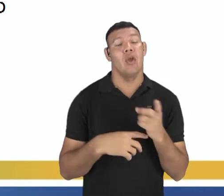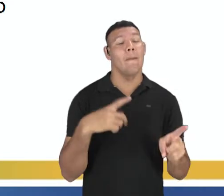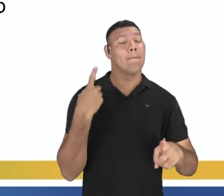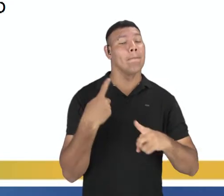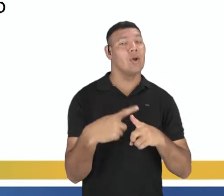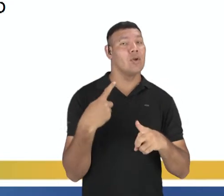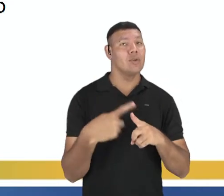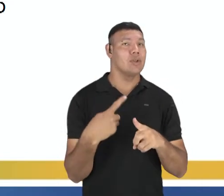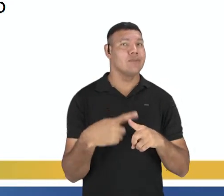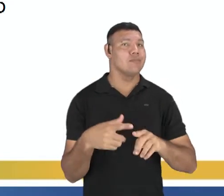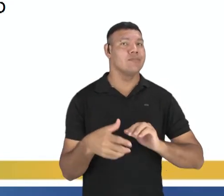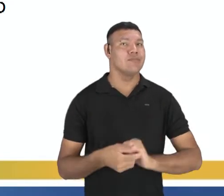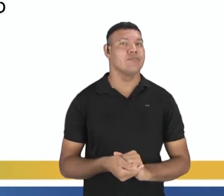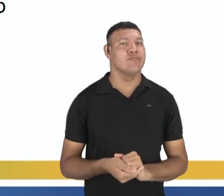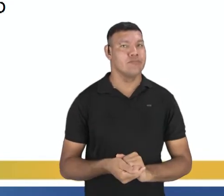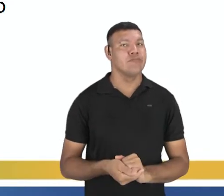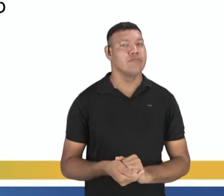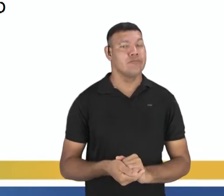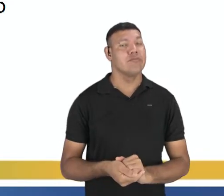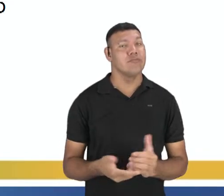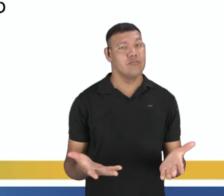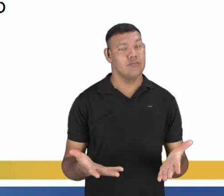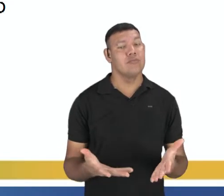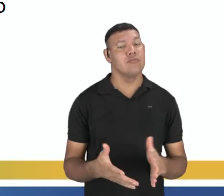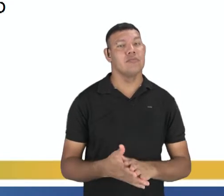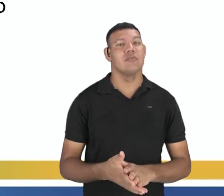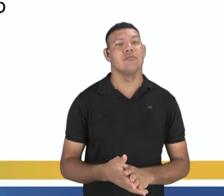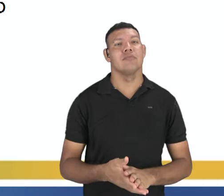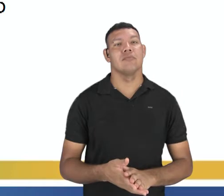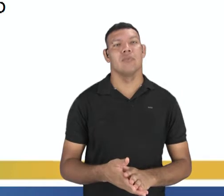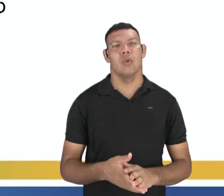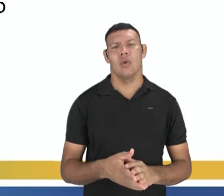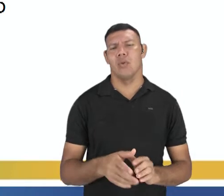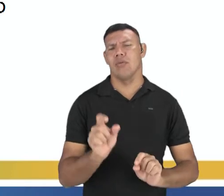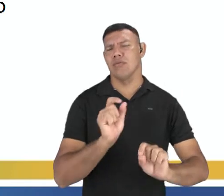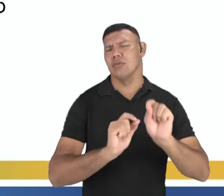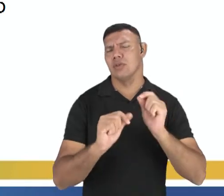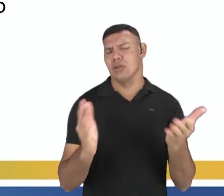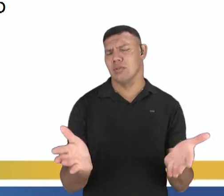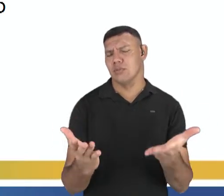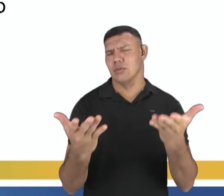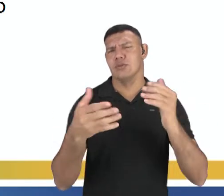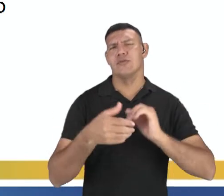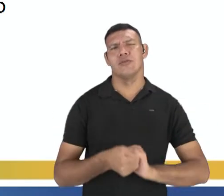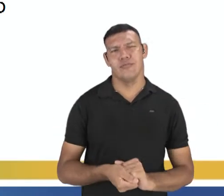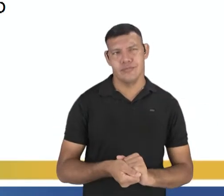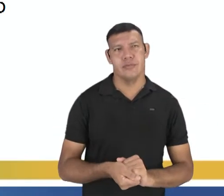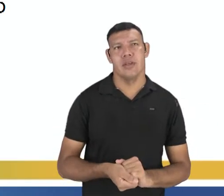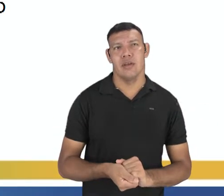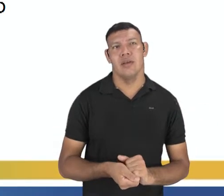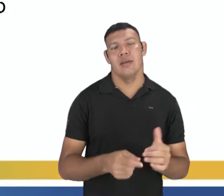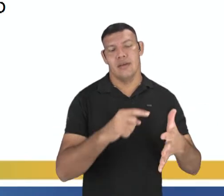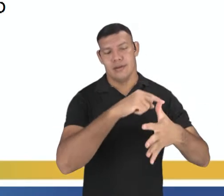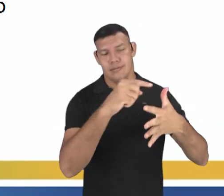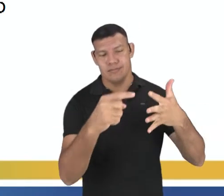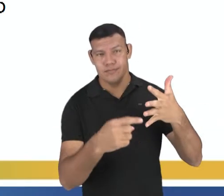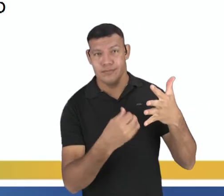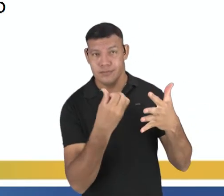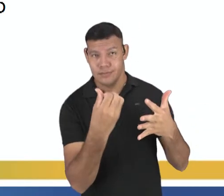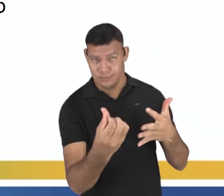por quê? Qual a causa do evento? Essas perguntinhas, essas 6 perguntinhas